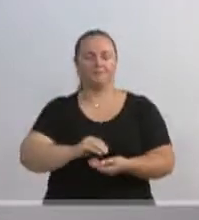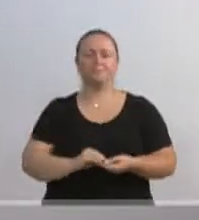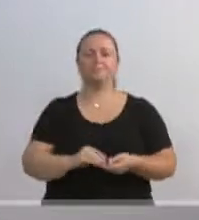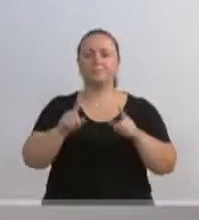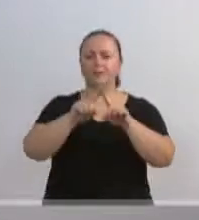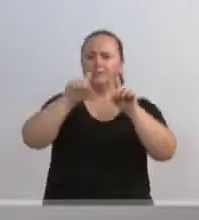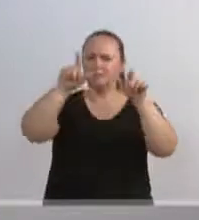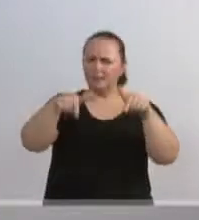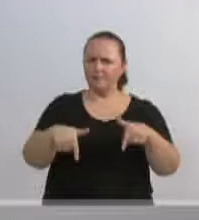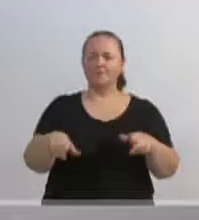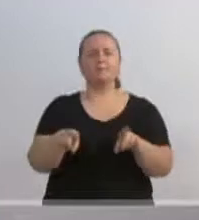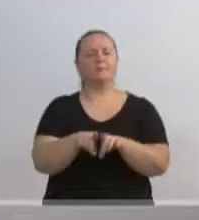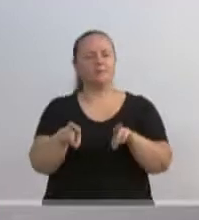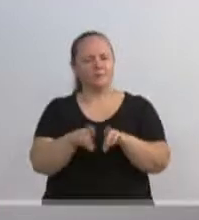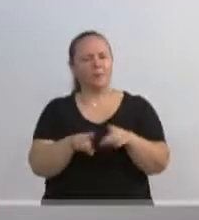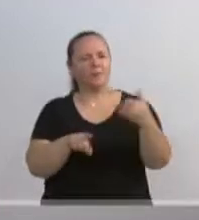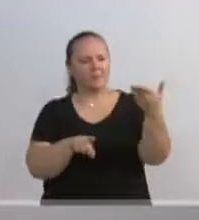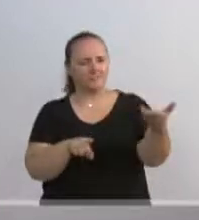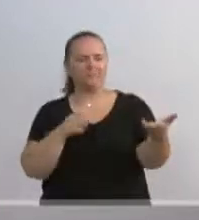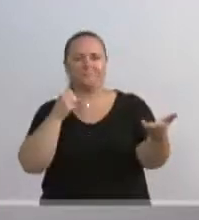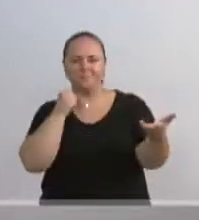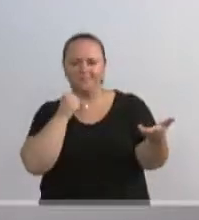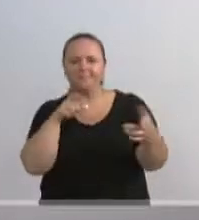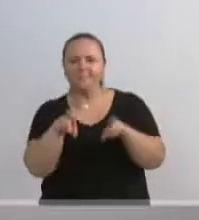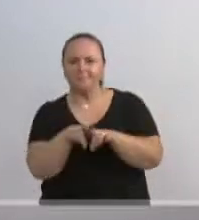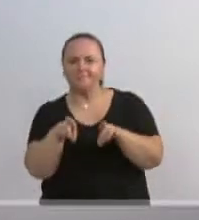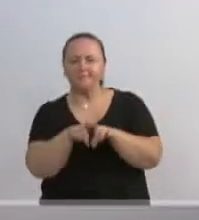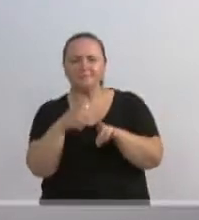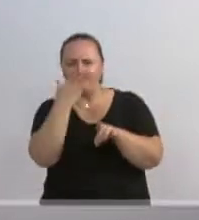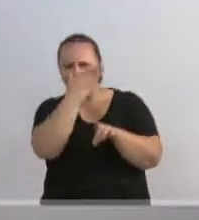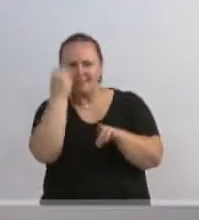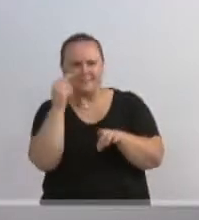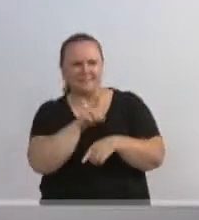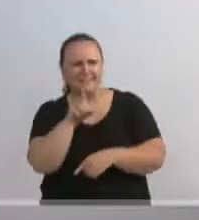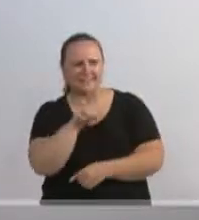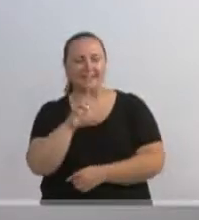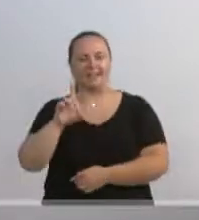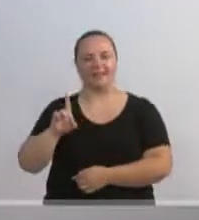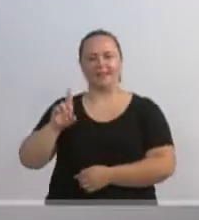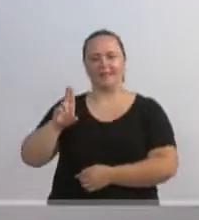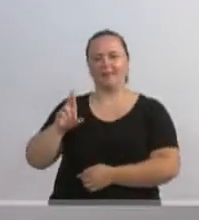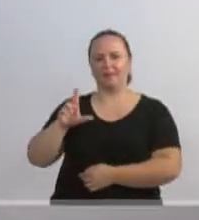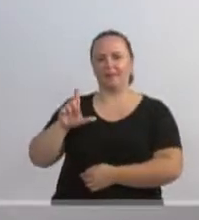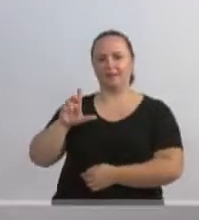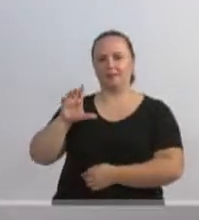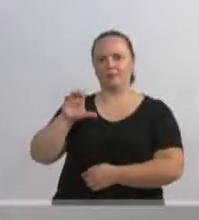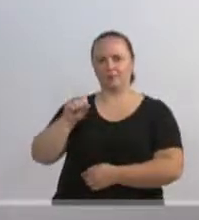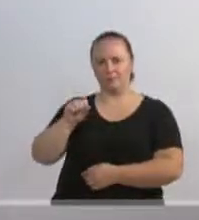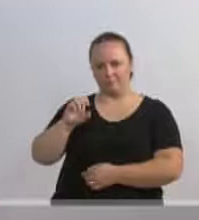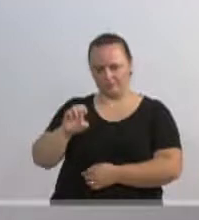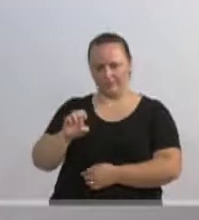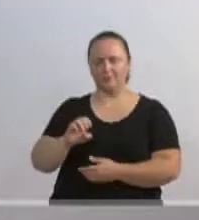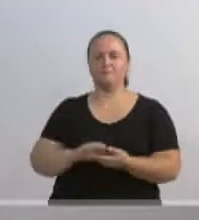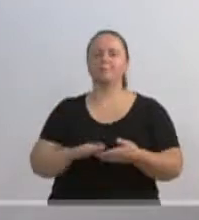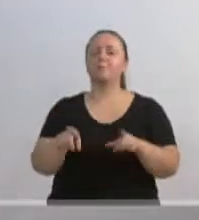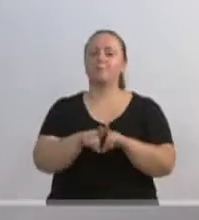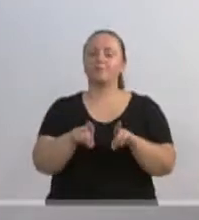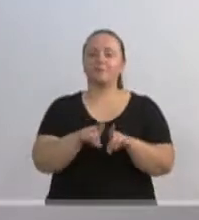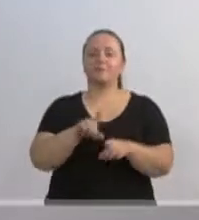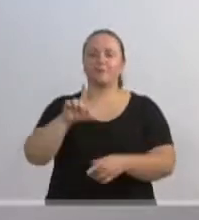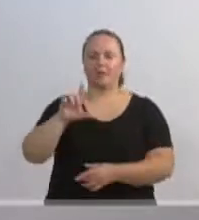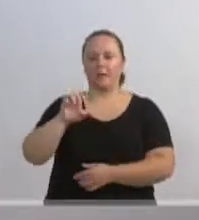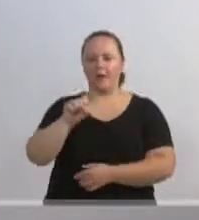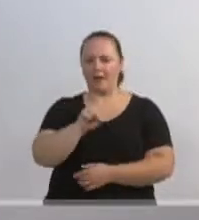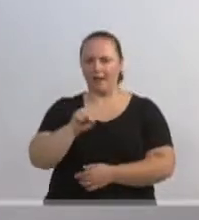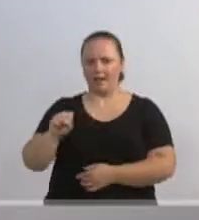me ajude os servidores o vereador se esquecer de ninguém nós temos a dulce temos também o doutor lessa que o nosso procurador geral eu também